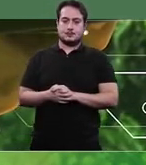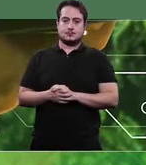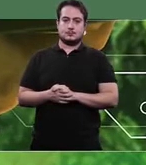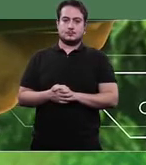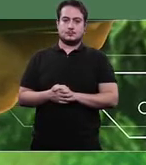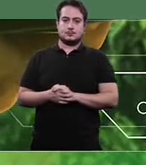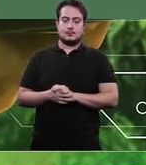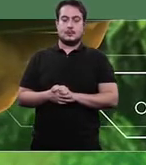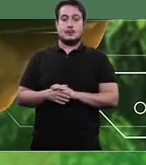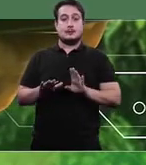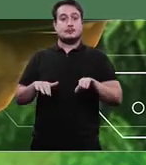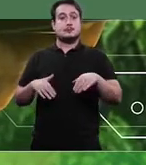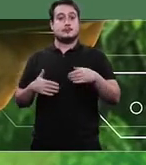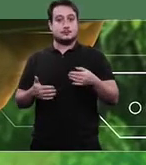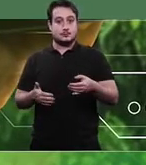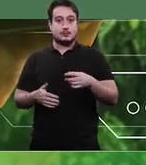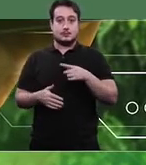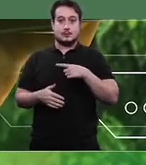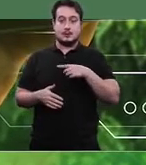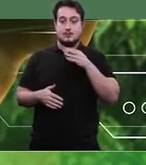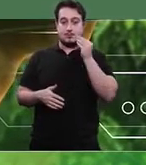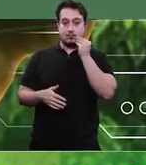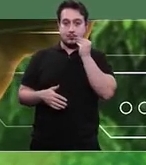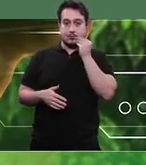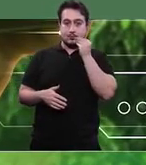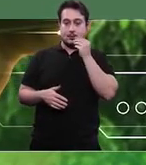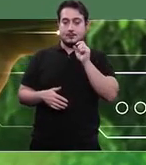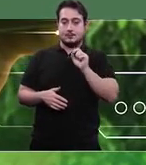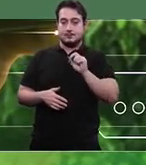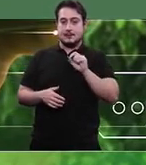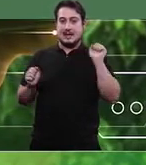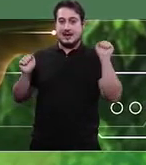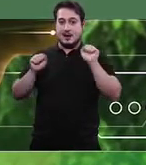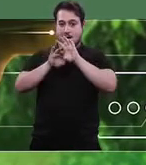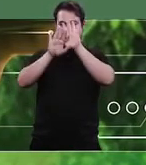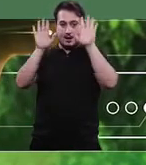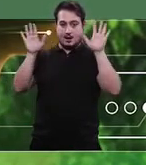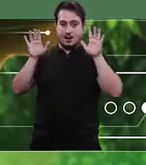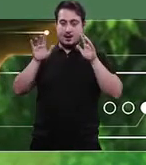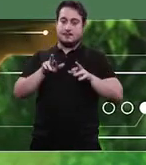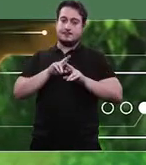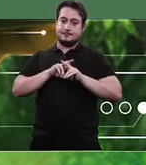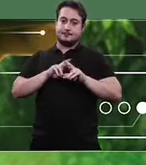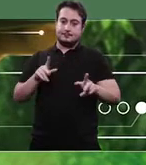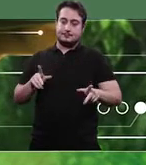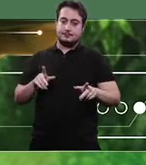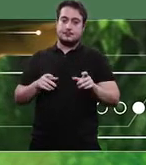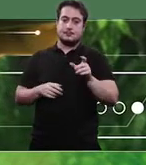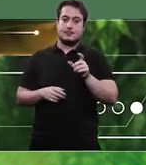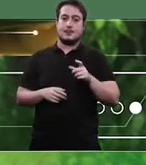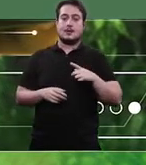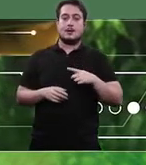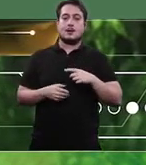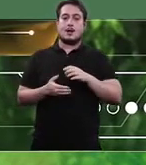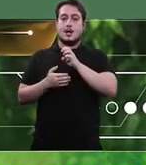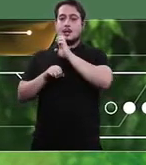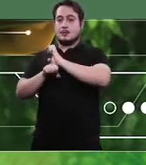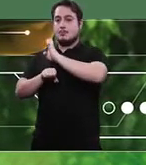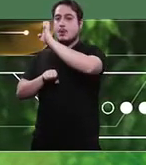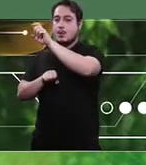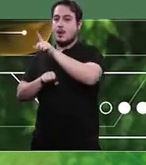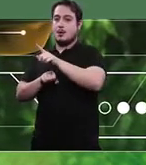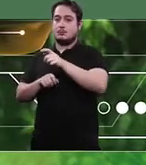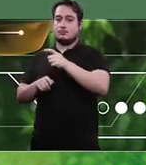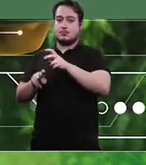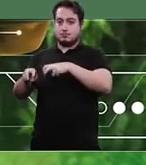aqui. Então existe uma oportunidade muito clara de diversificação de produtos exportados do agronegócio, e